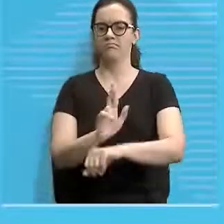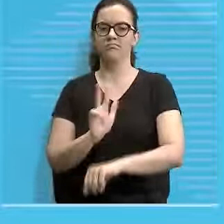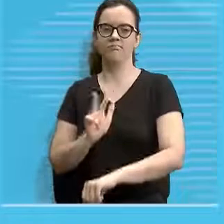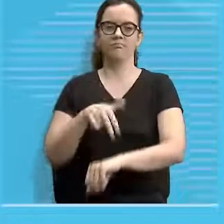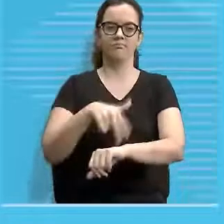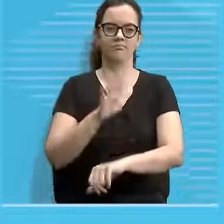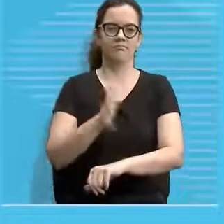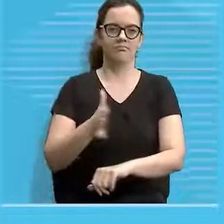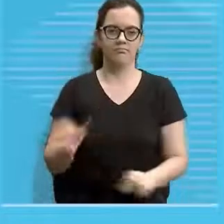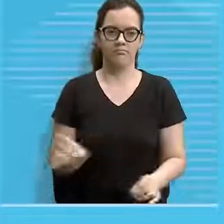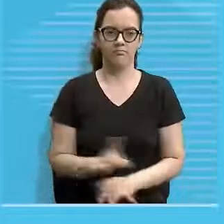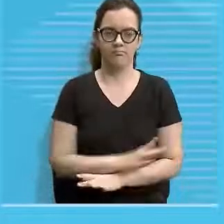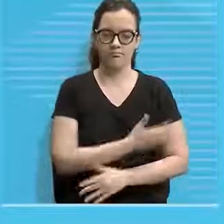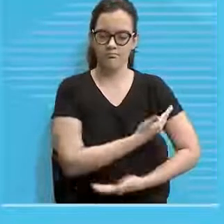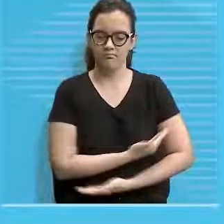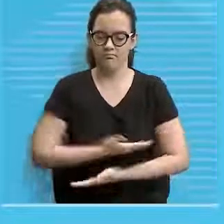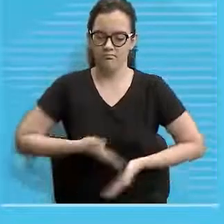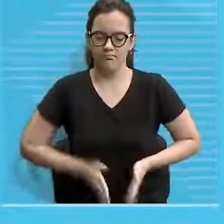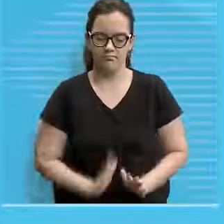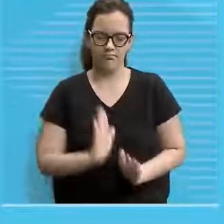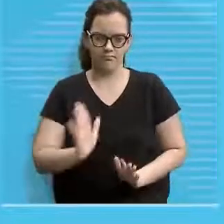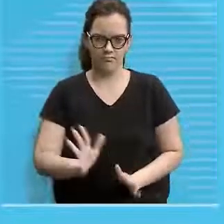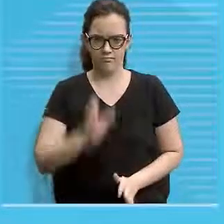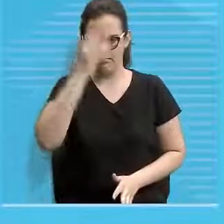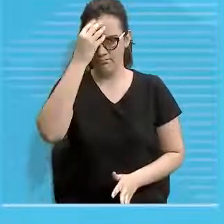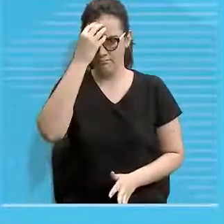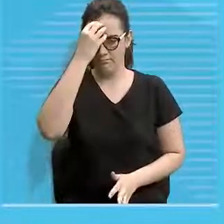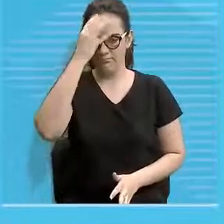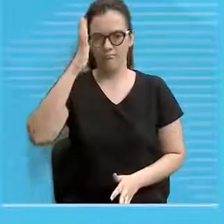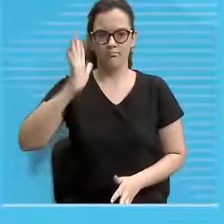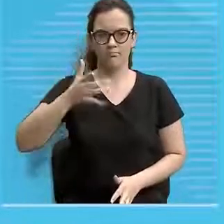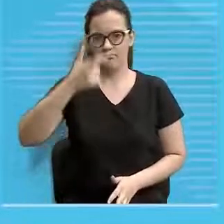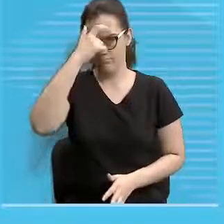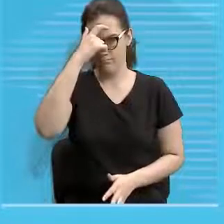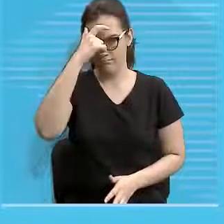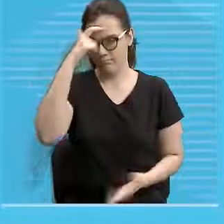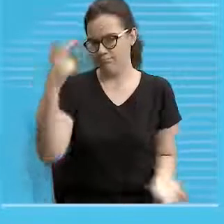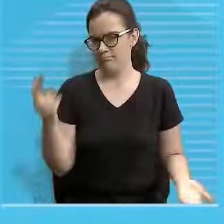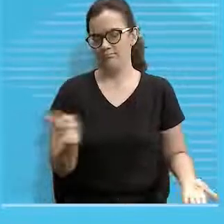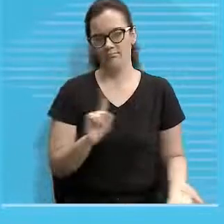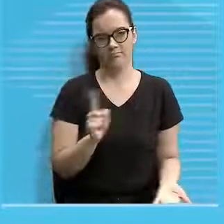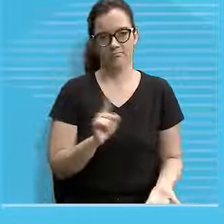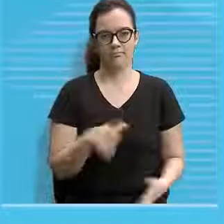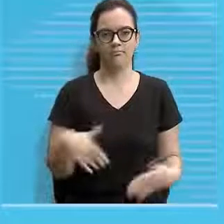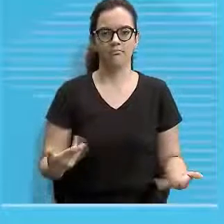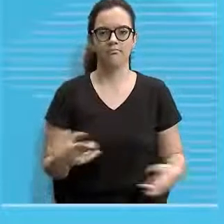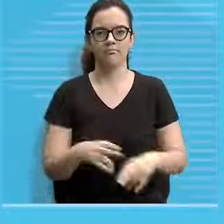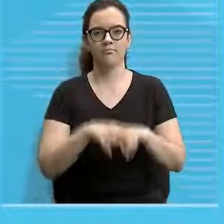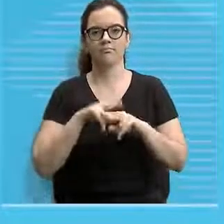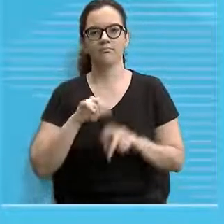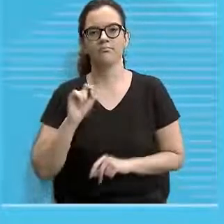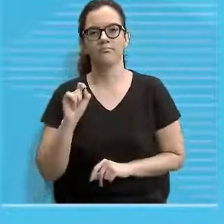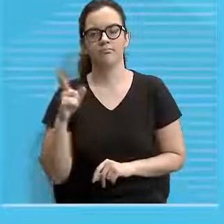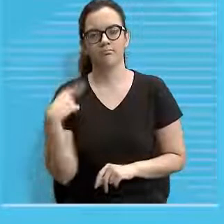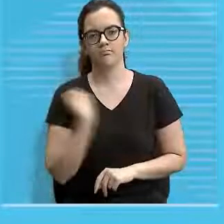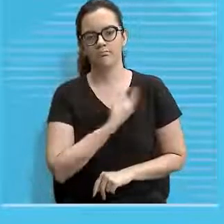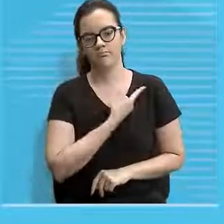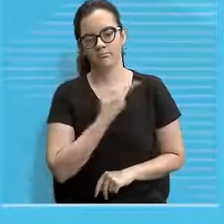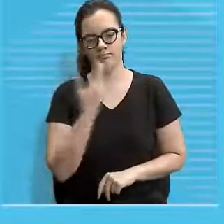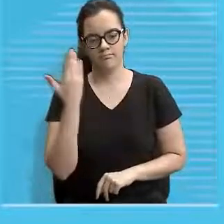já sabendo quem é o pai, quem é a mãe. Então, é por isso que a gente diz que a nossa identidade, a gente